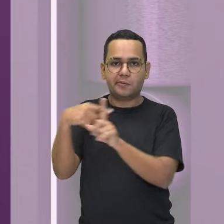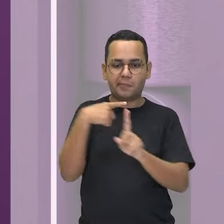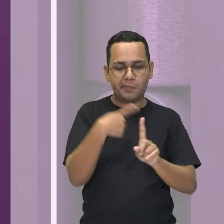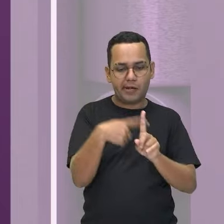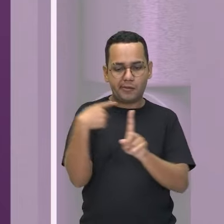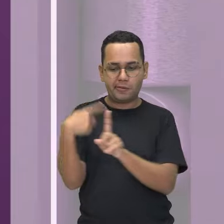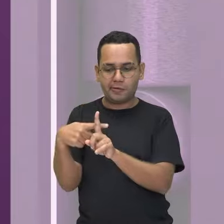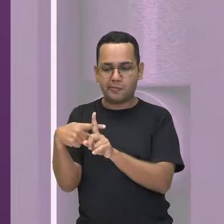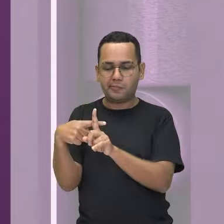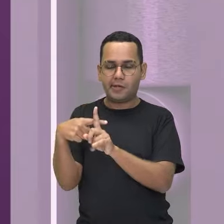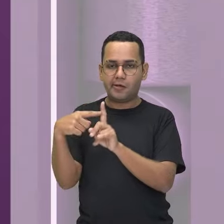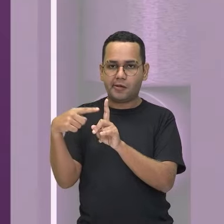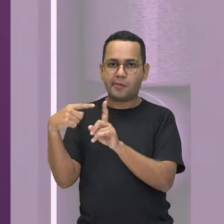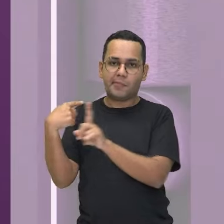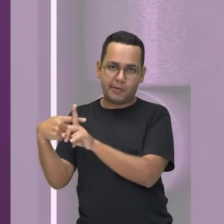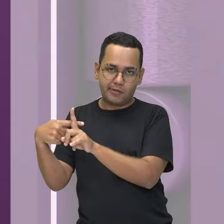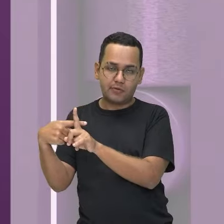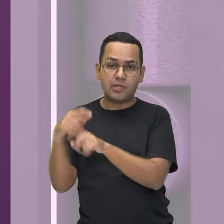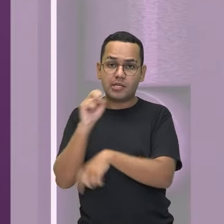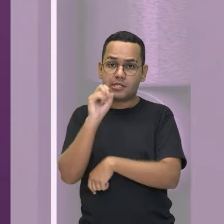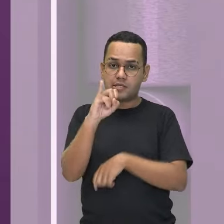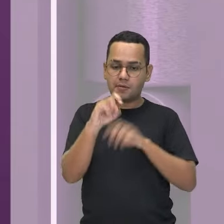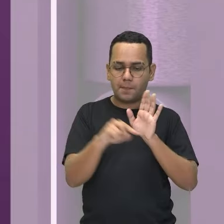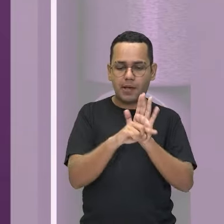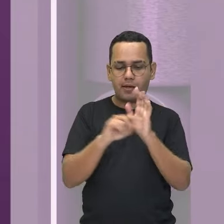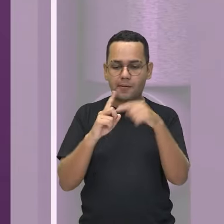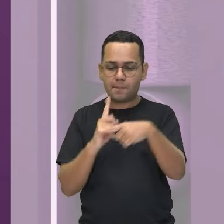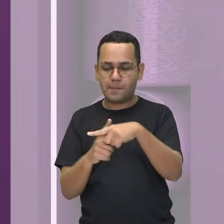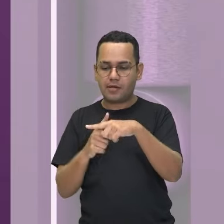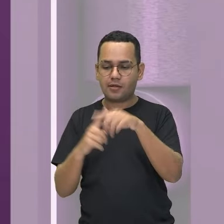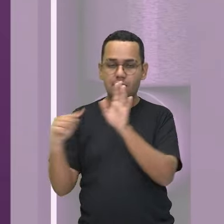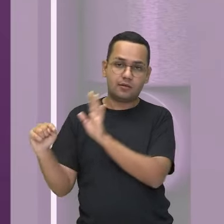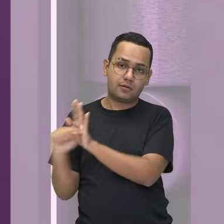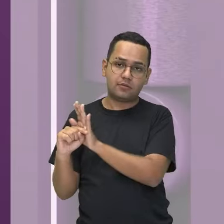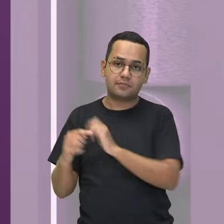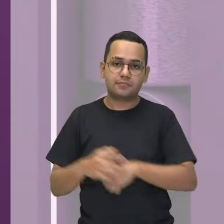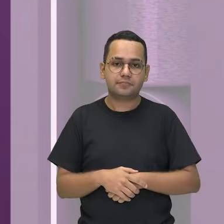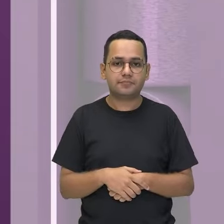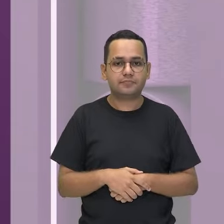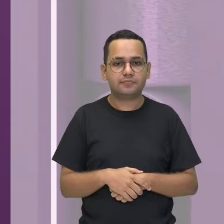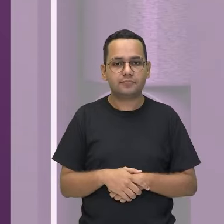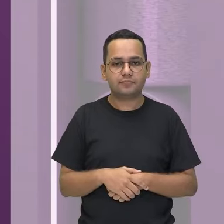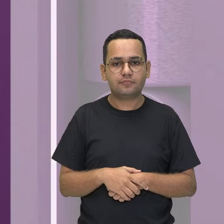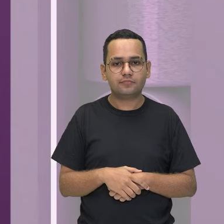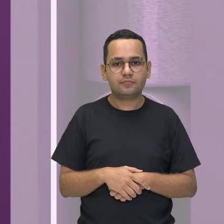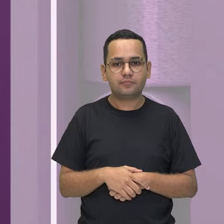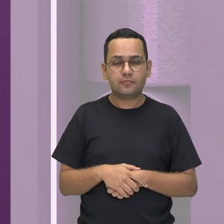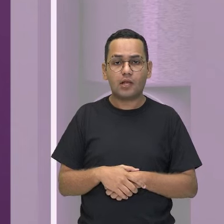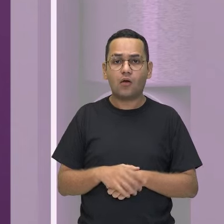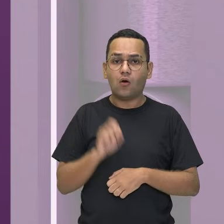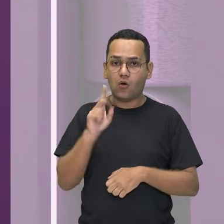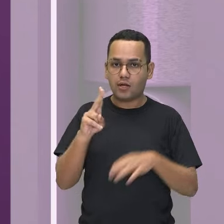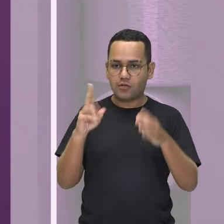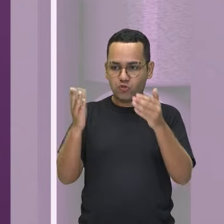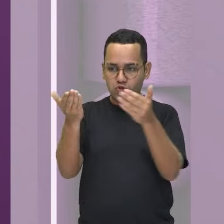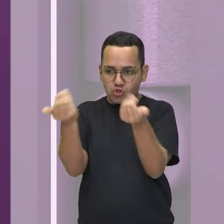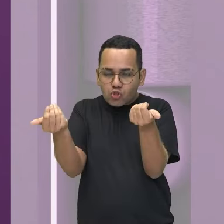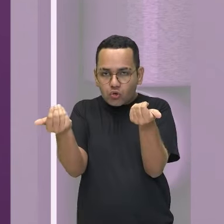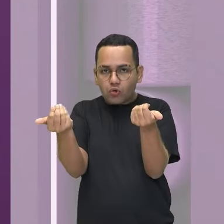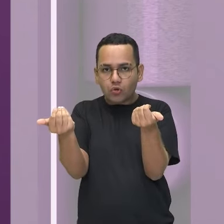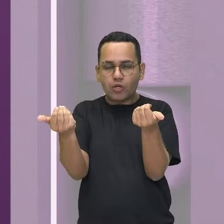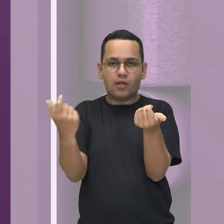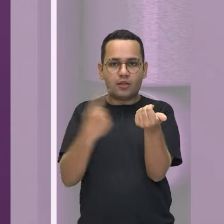negativo. E aí, depois que você eliminar os parênteses, nós vamos ter um passo a passo para a gente resolver a